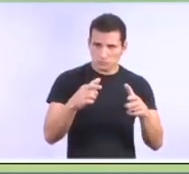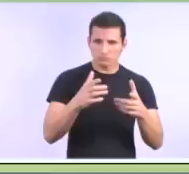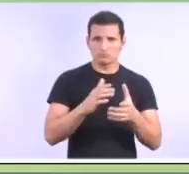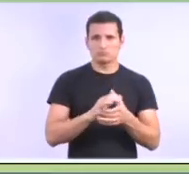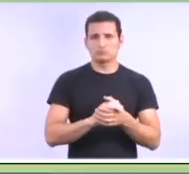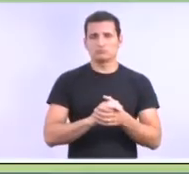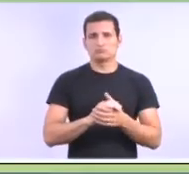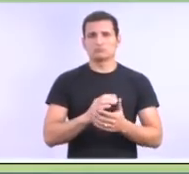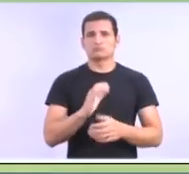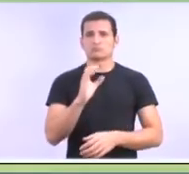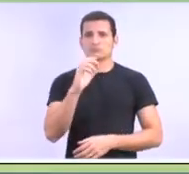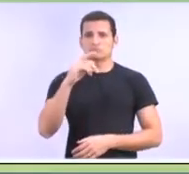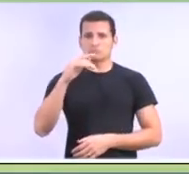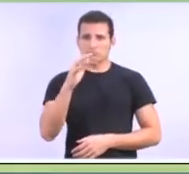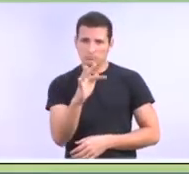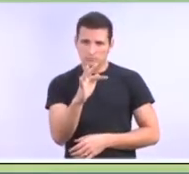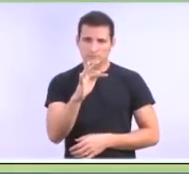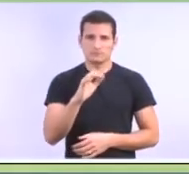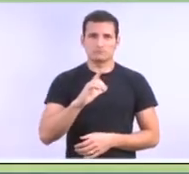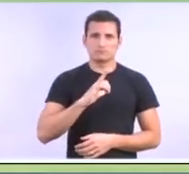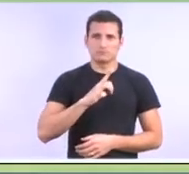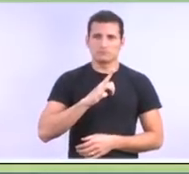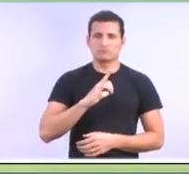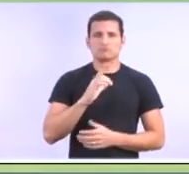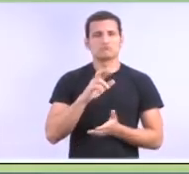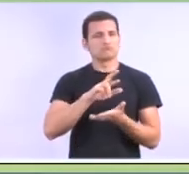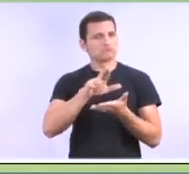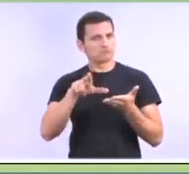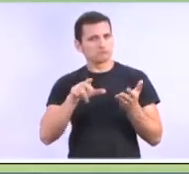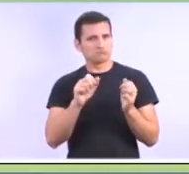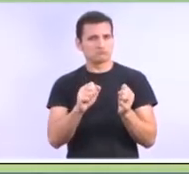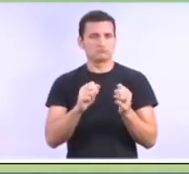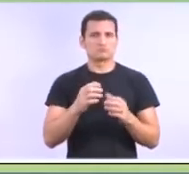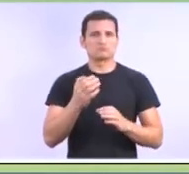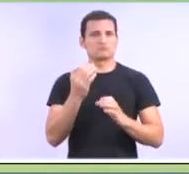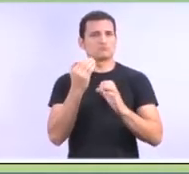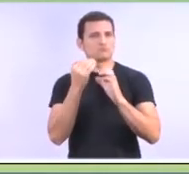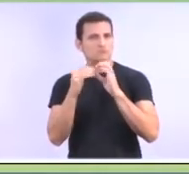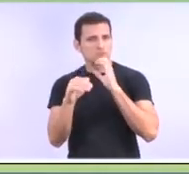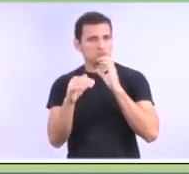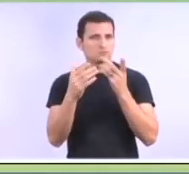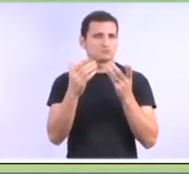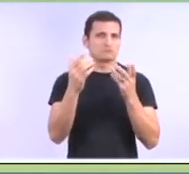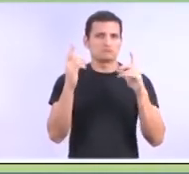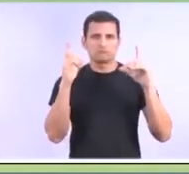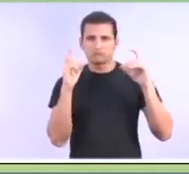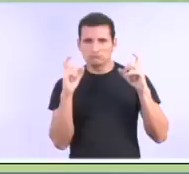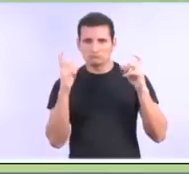e olha, o cliente pode ter várias outras características, como e-mail, foto,